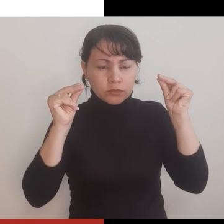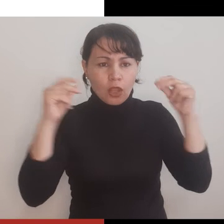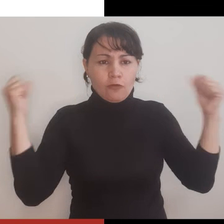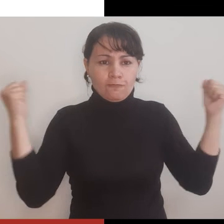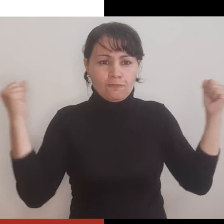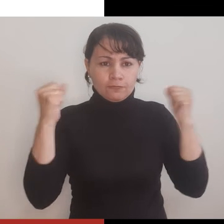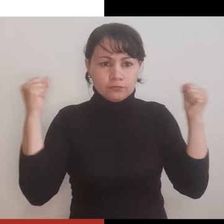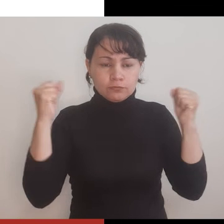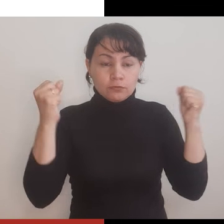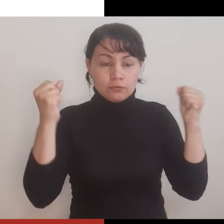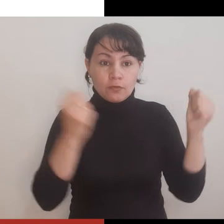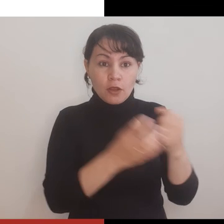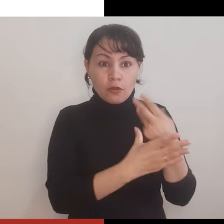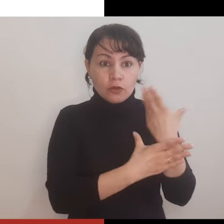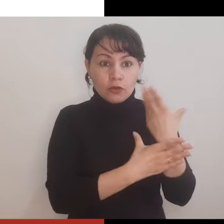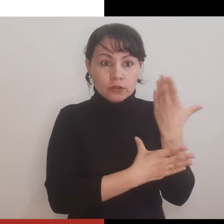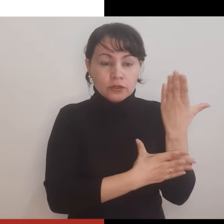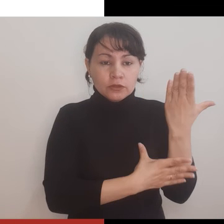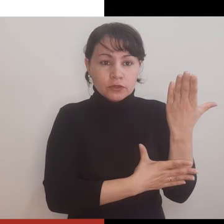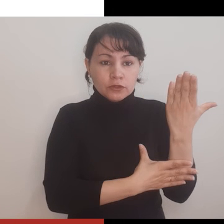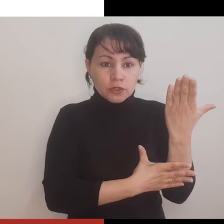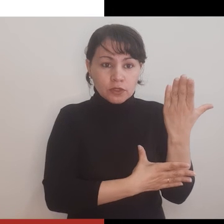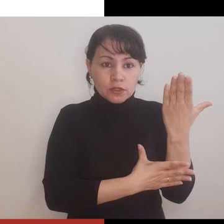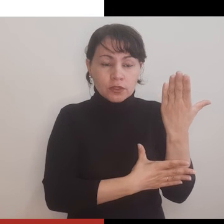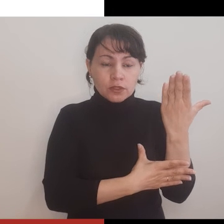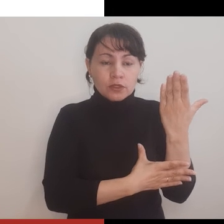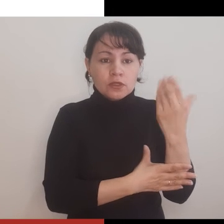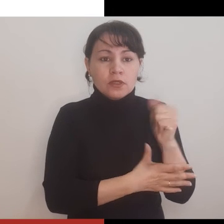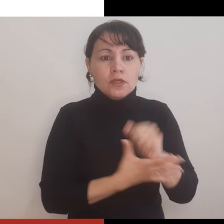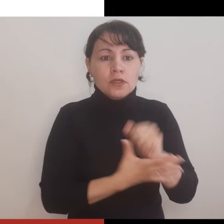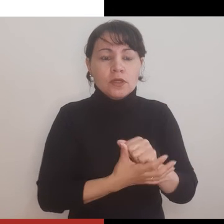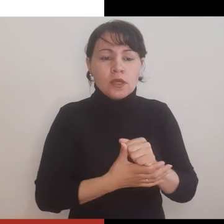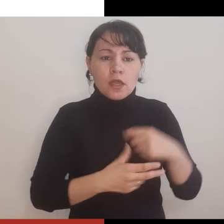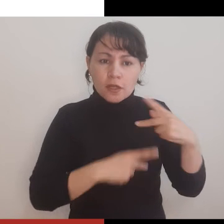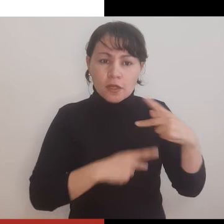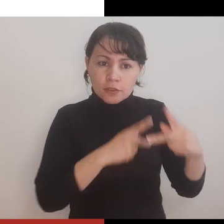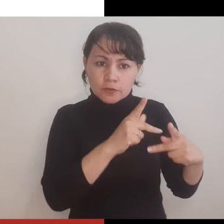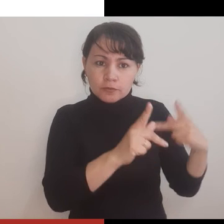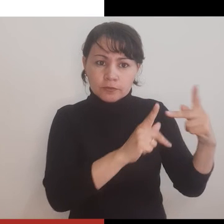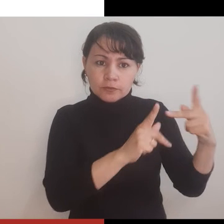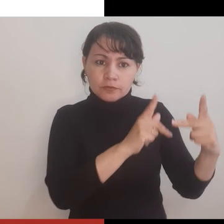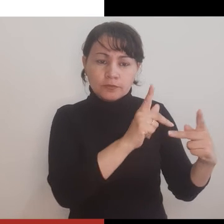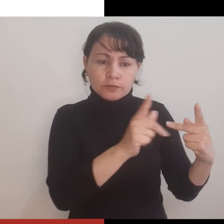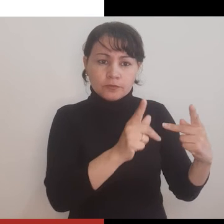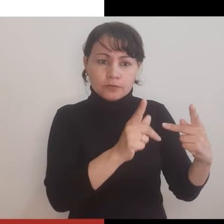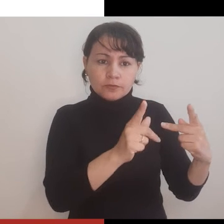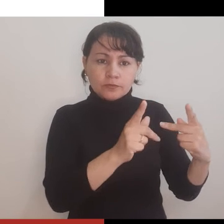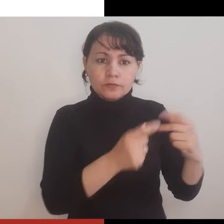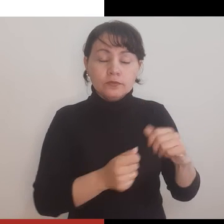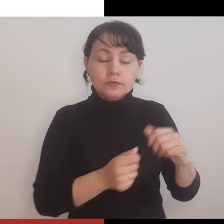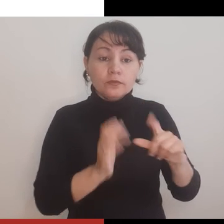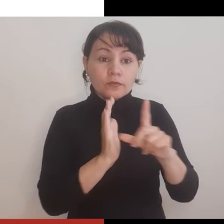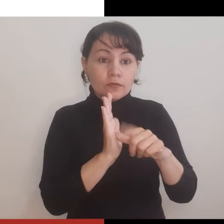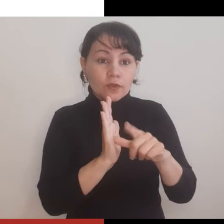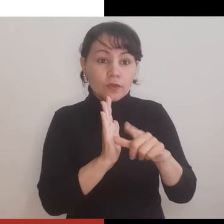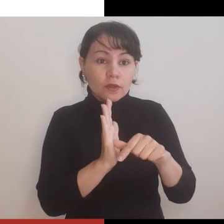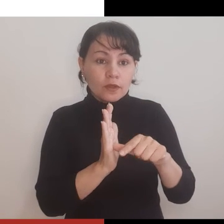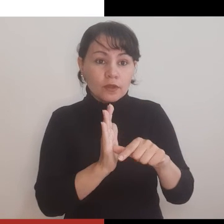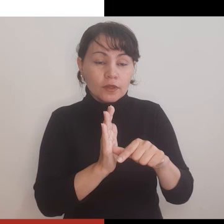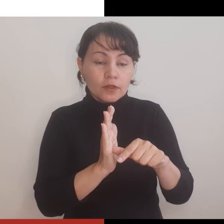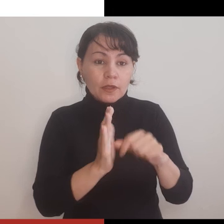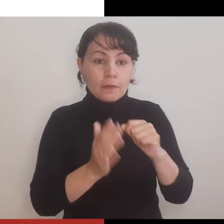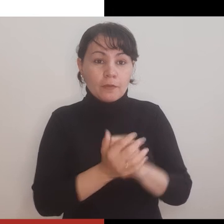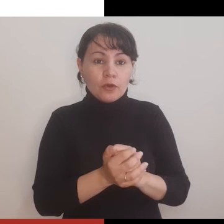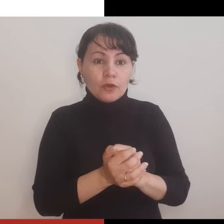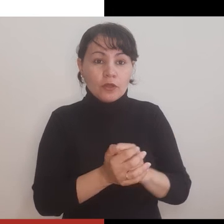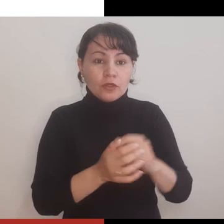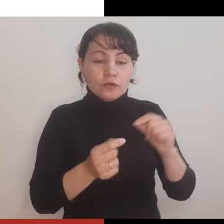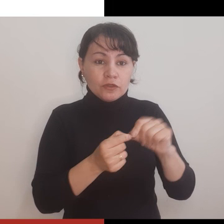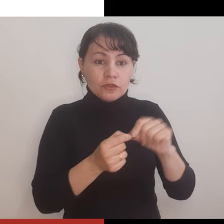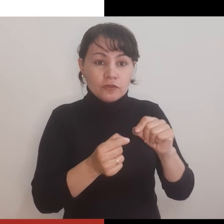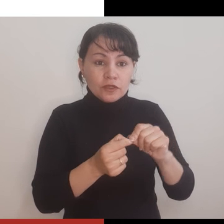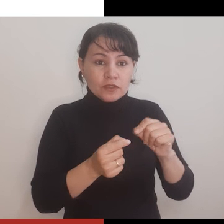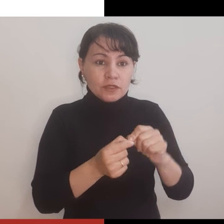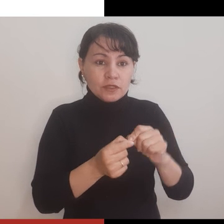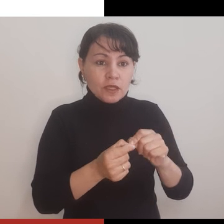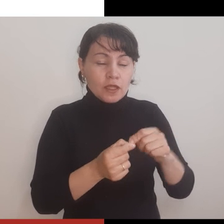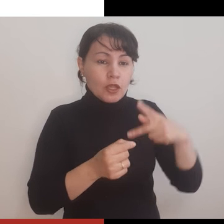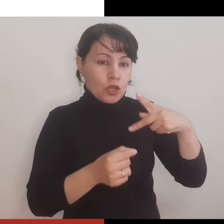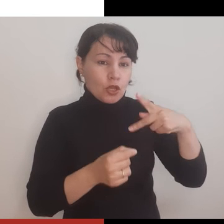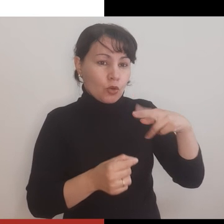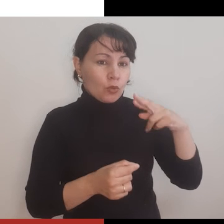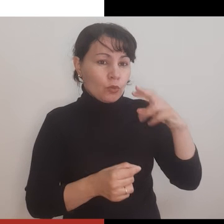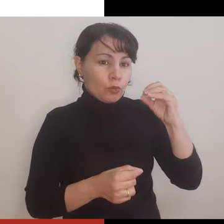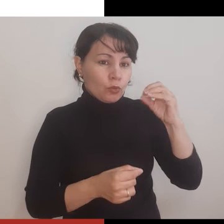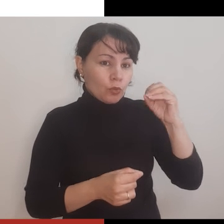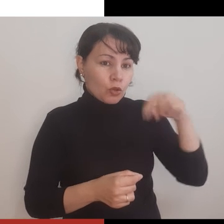para a realização desse procedimento. E após você pronar o paciente, a equipe